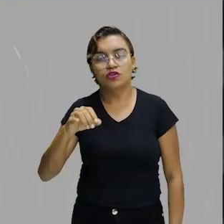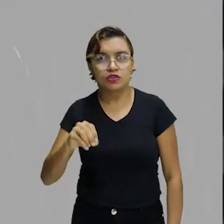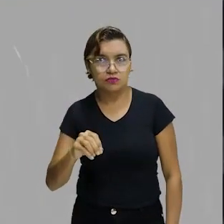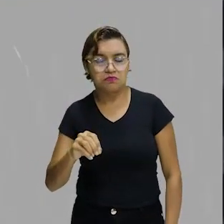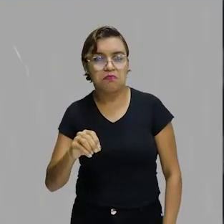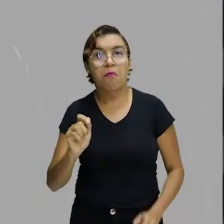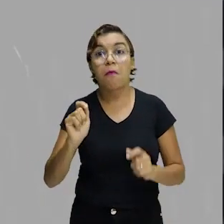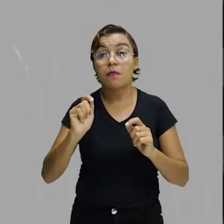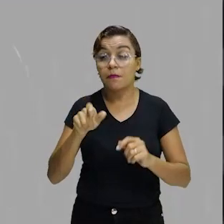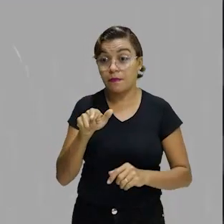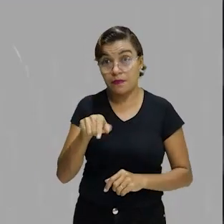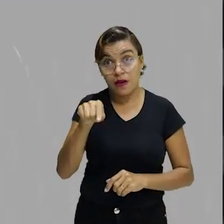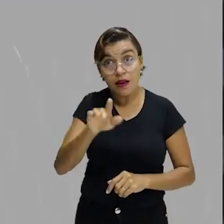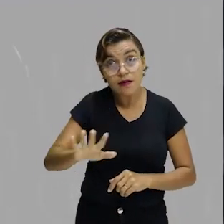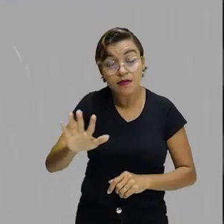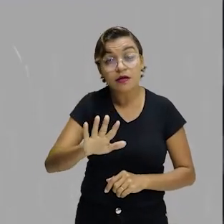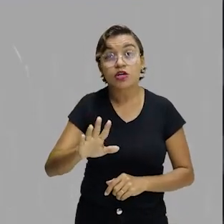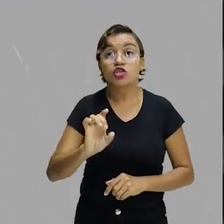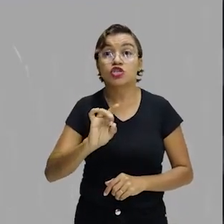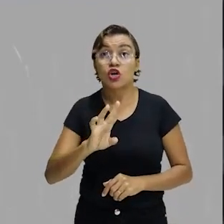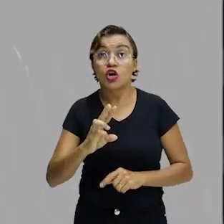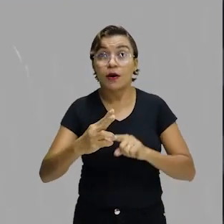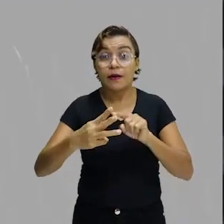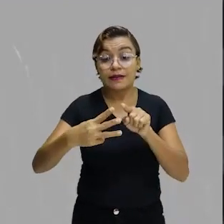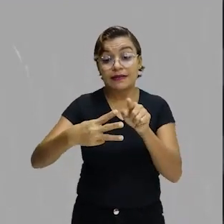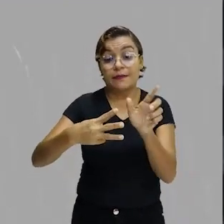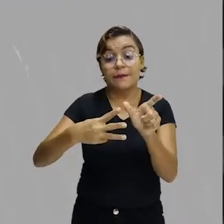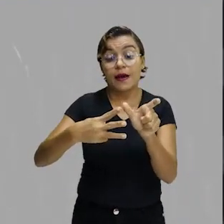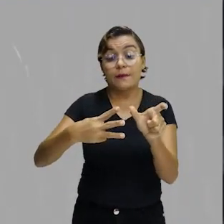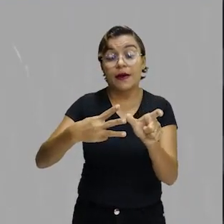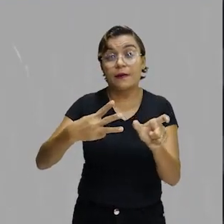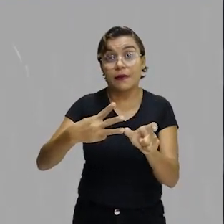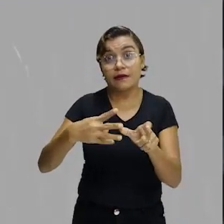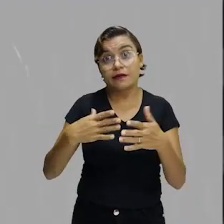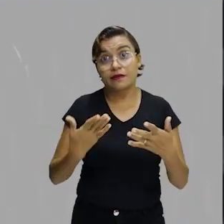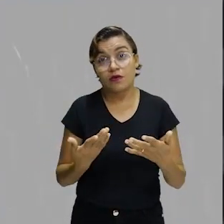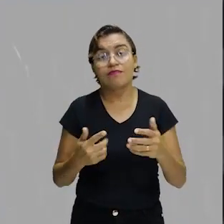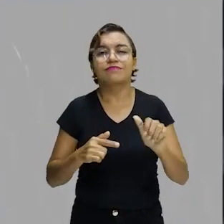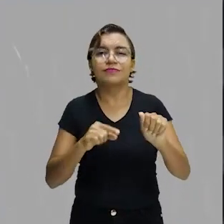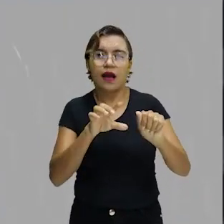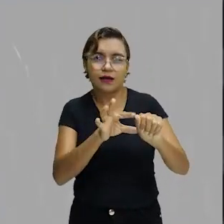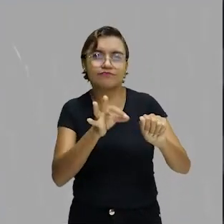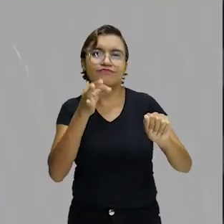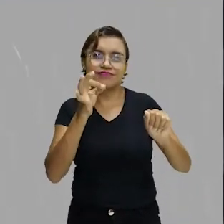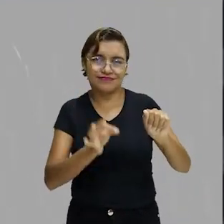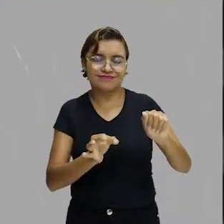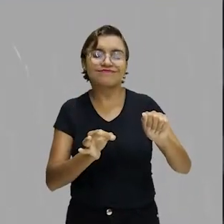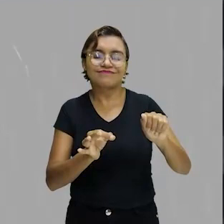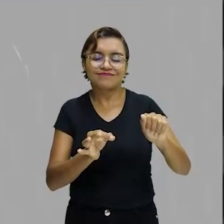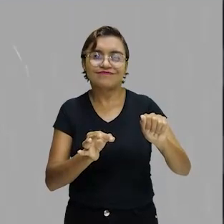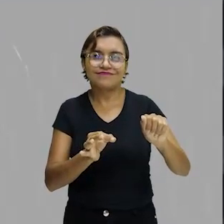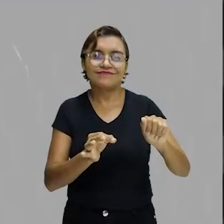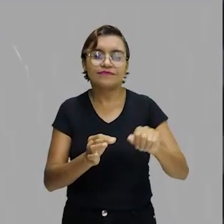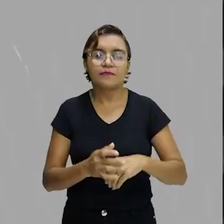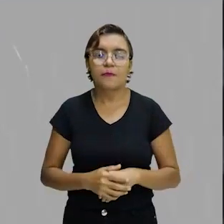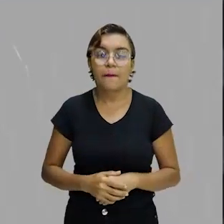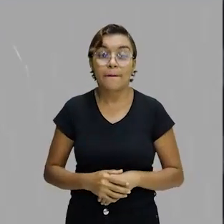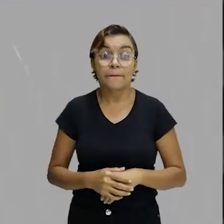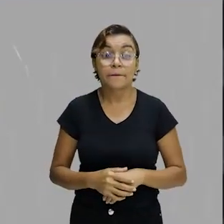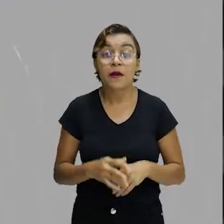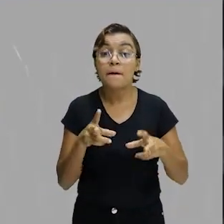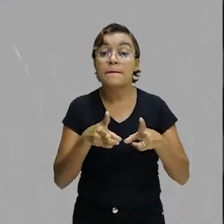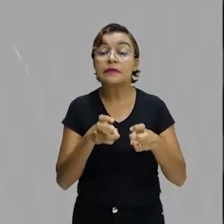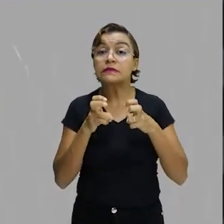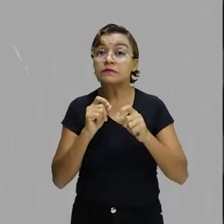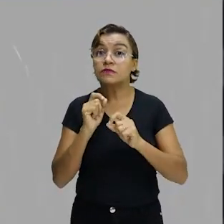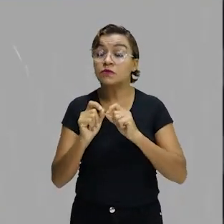termos e, a priori, aqui nós teremos 4. Então, você vai marcar a letra A para você aí, ok? Perceba que uma